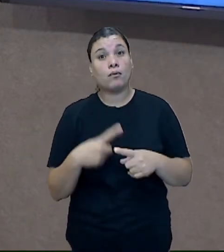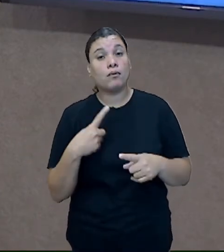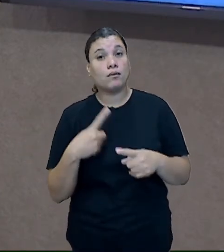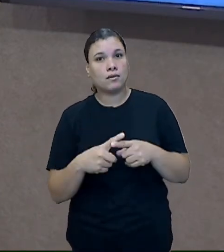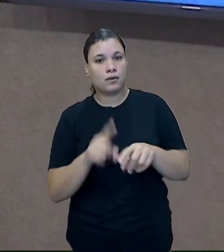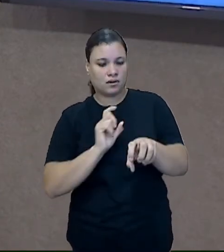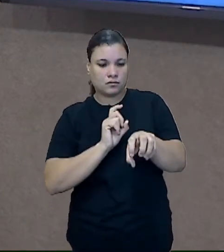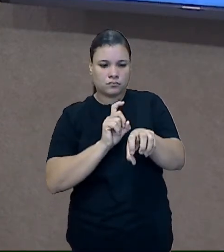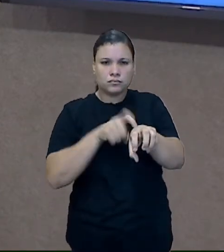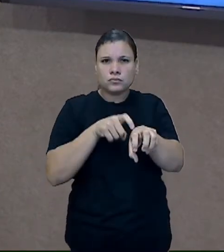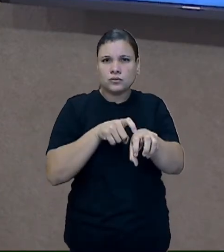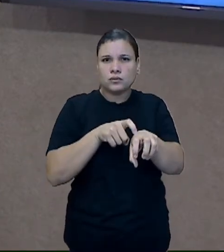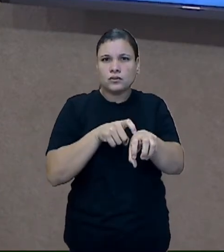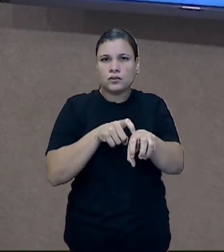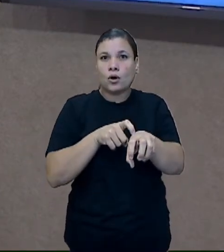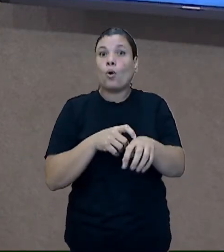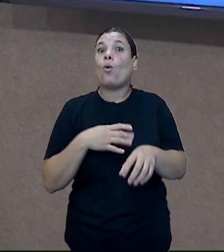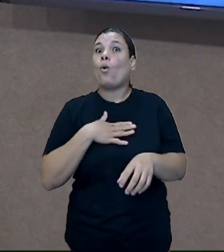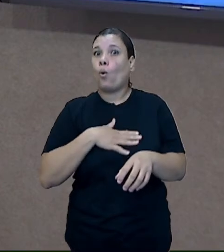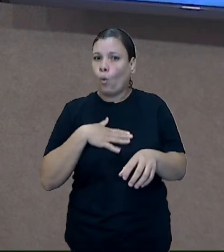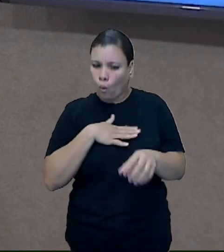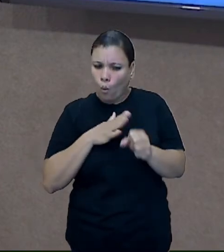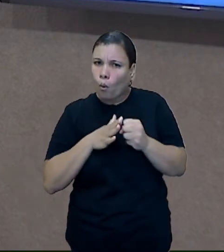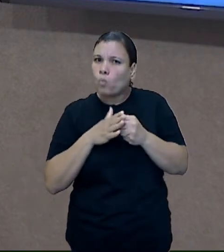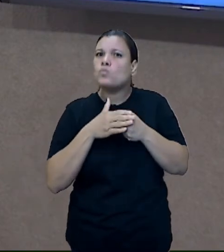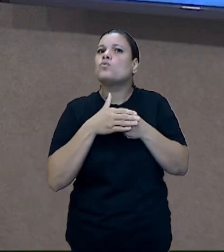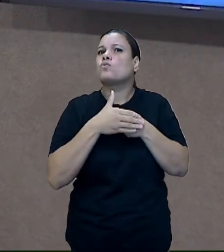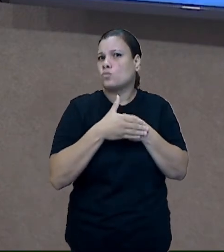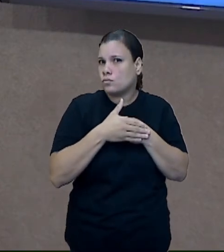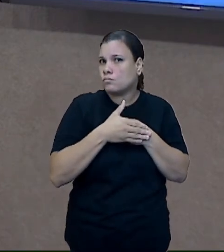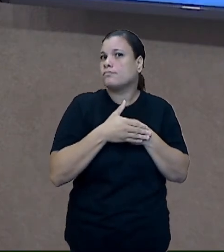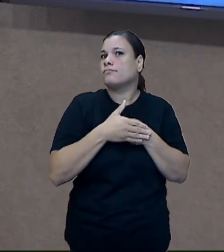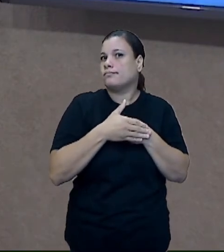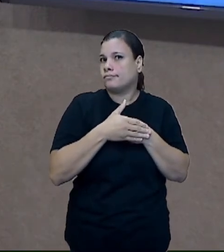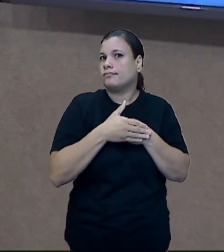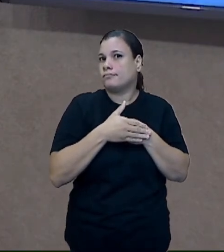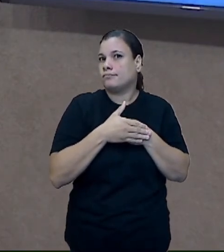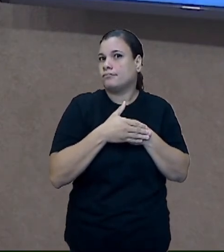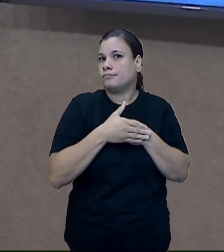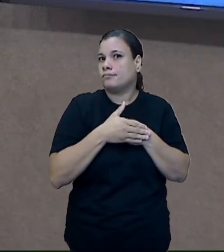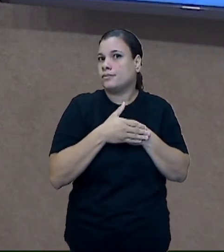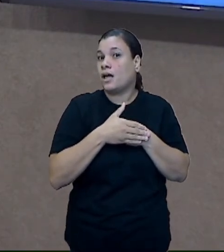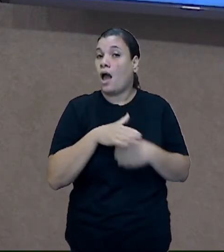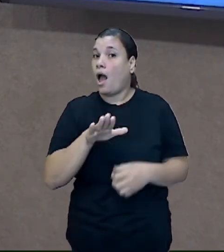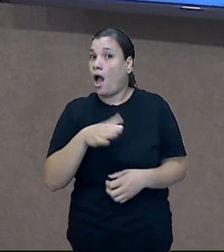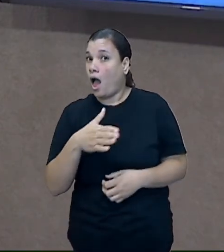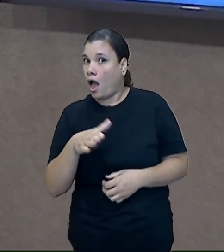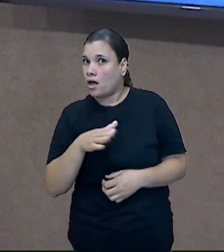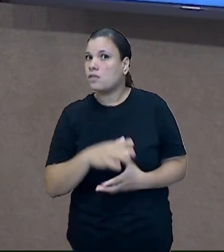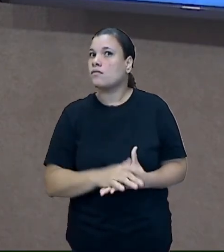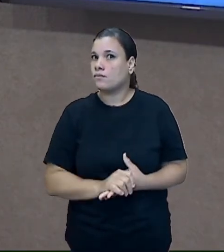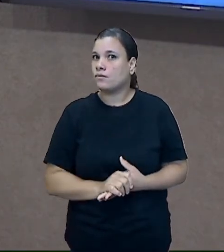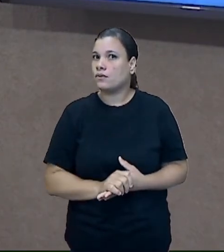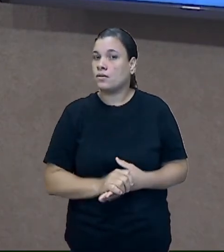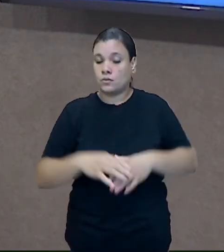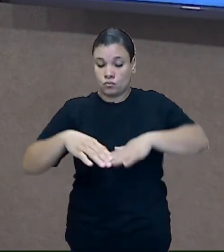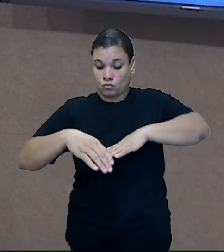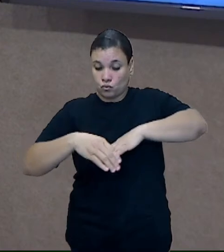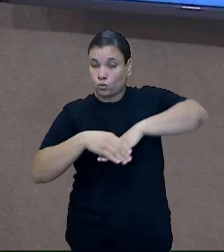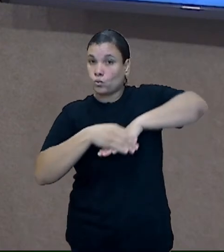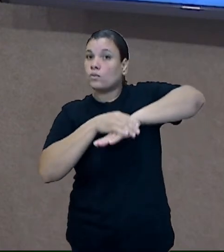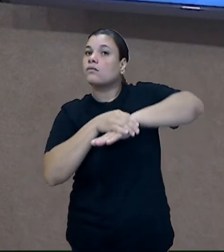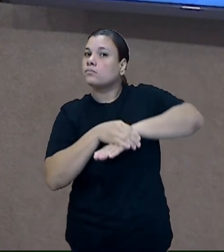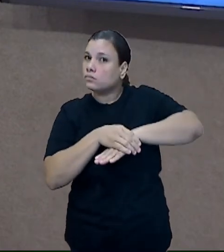dentro, esse ser vivo para dentro das nossas casas, e eles podem esconder dentro dos nossos sapatos, dentro de um